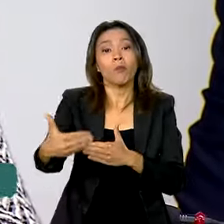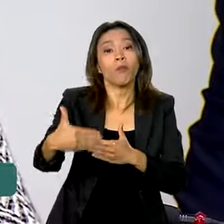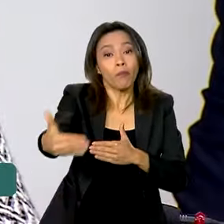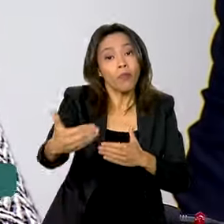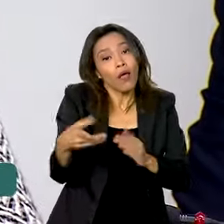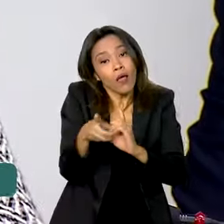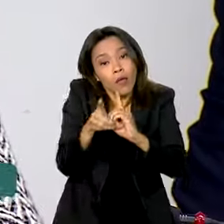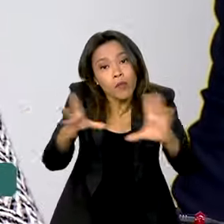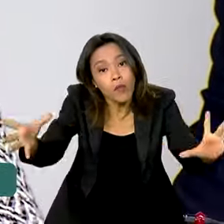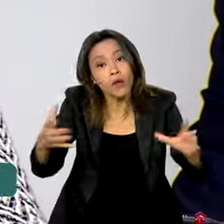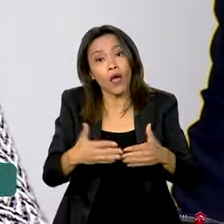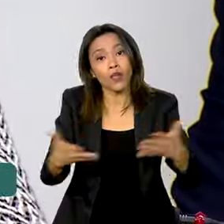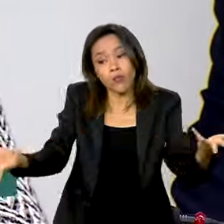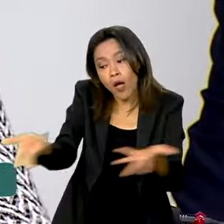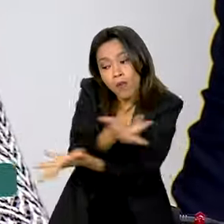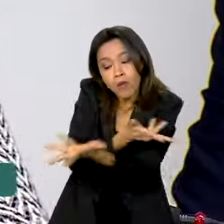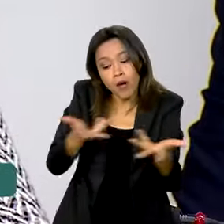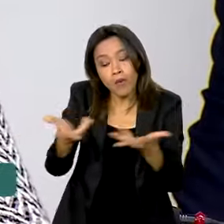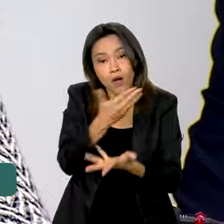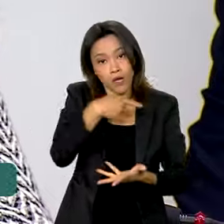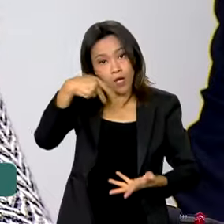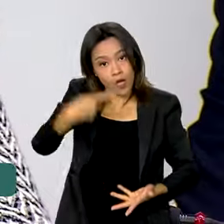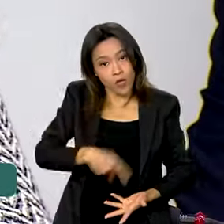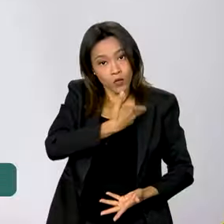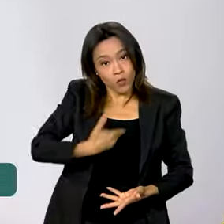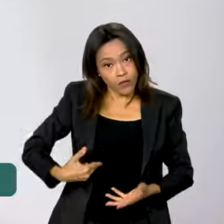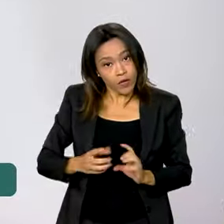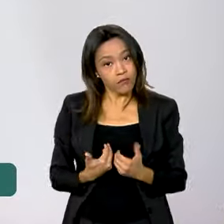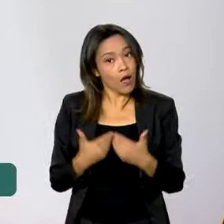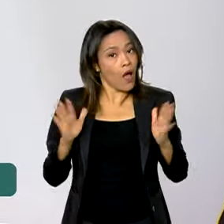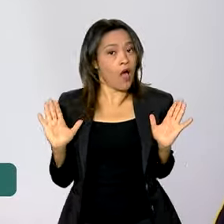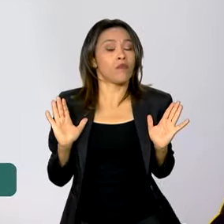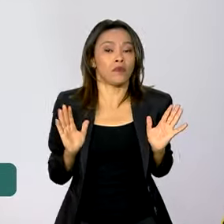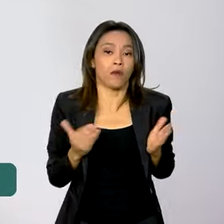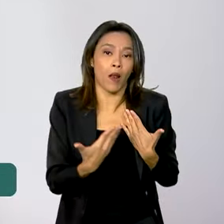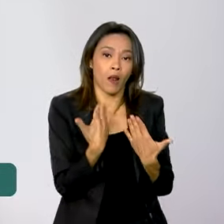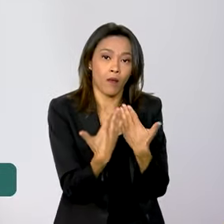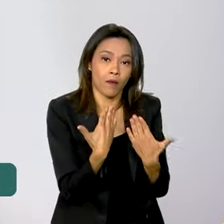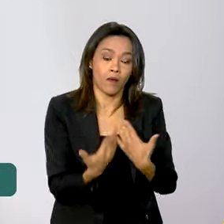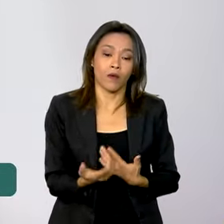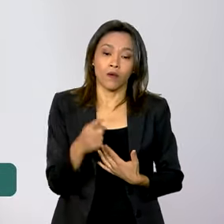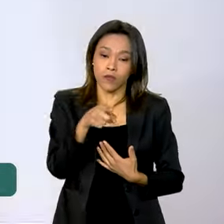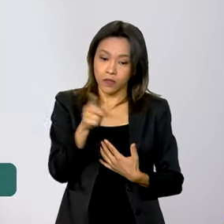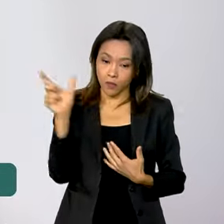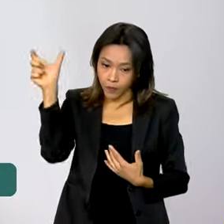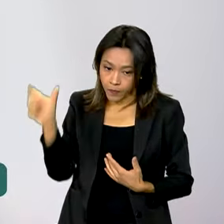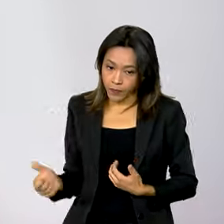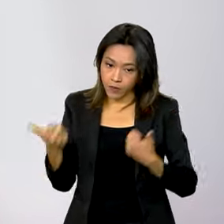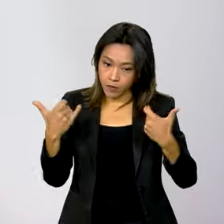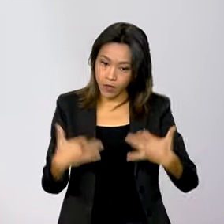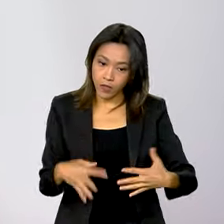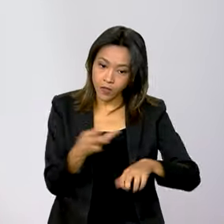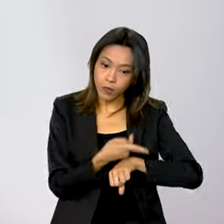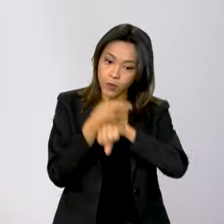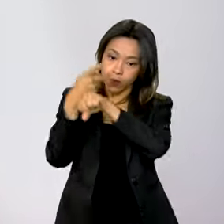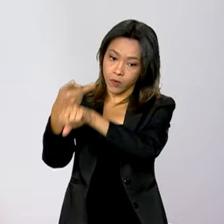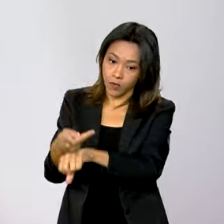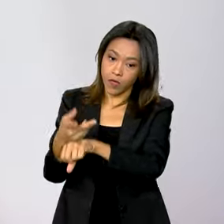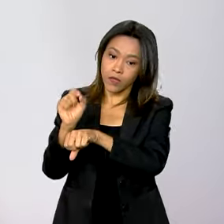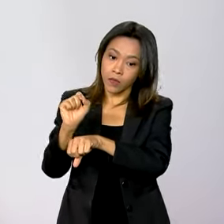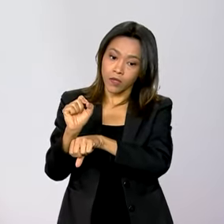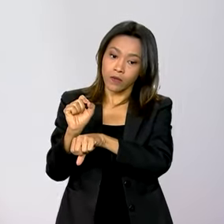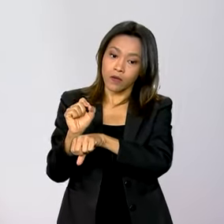democrático e da abertura democrática que esse governo dá para a negociação. O MEC tem procurado, sob a liderança do presidente, reconstruir a